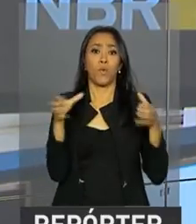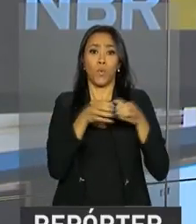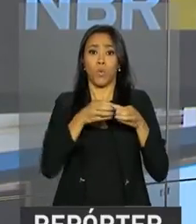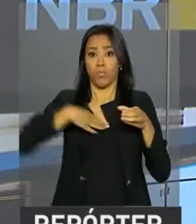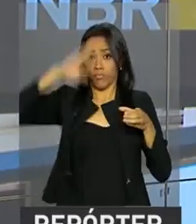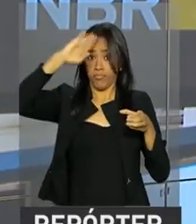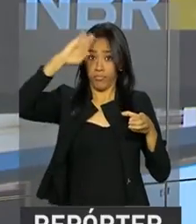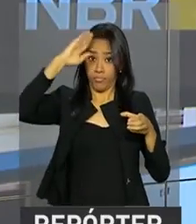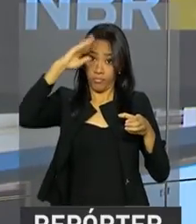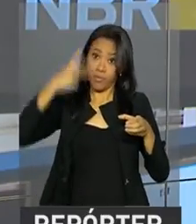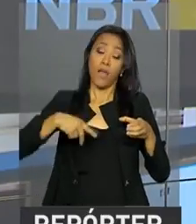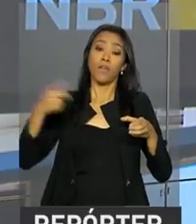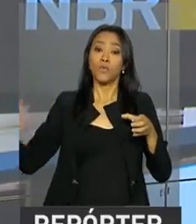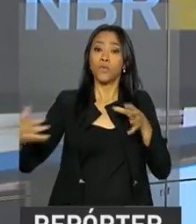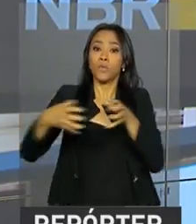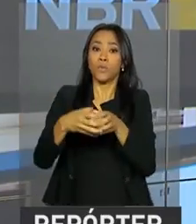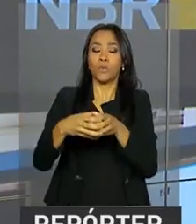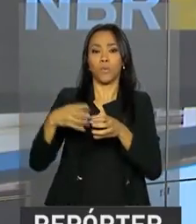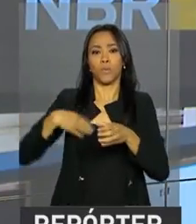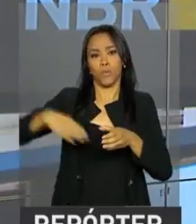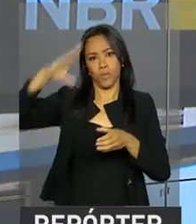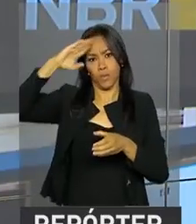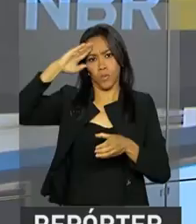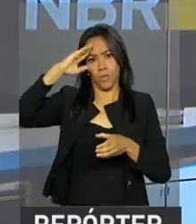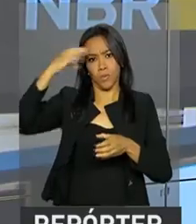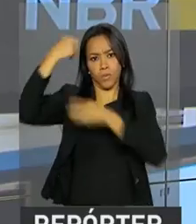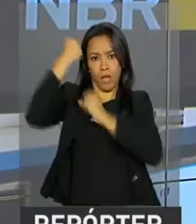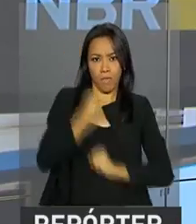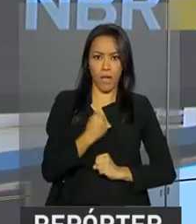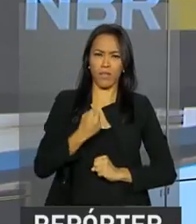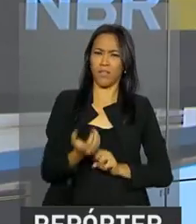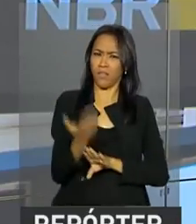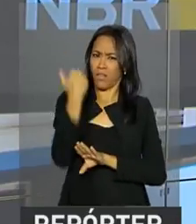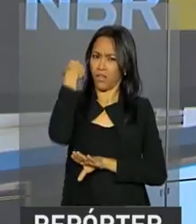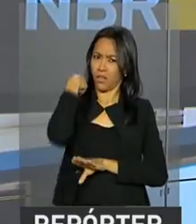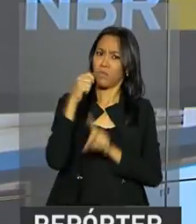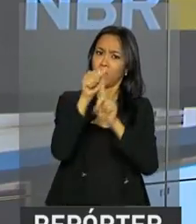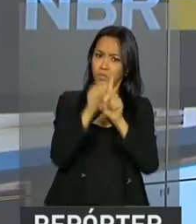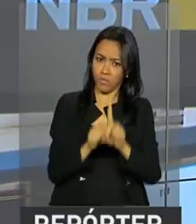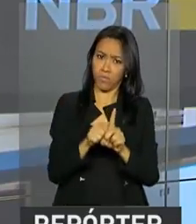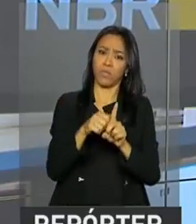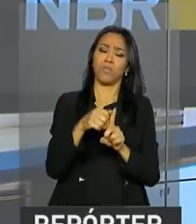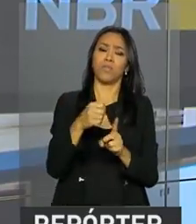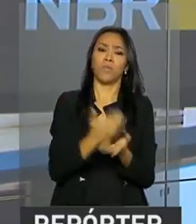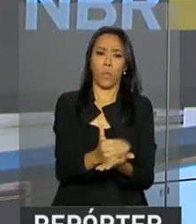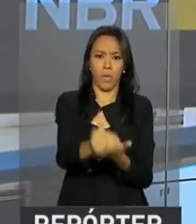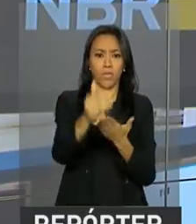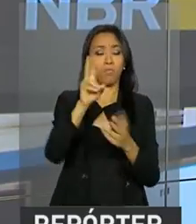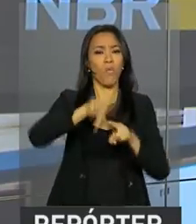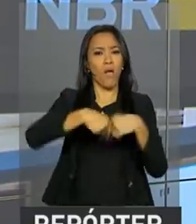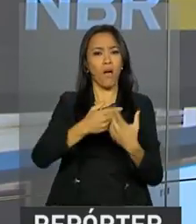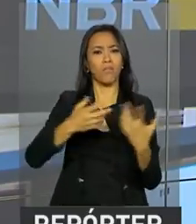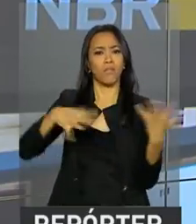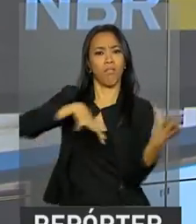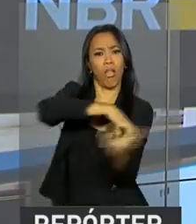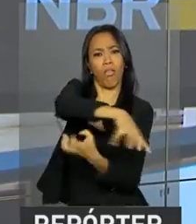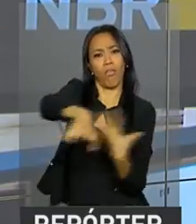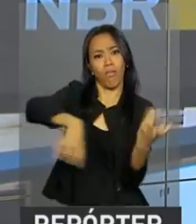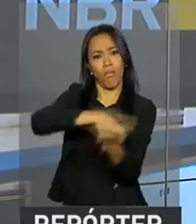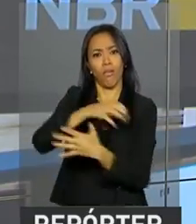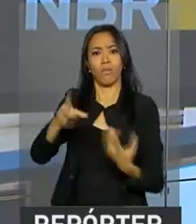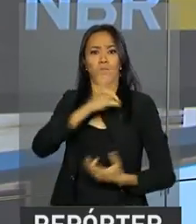conjunto com as forças armadas desde o início do mês por causa da paralisação dos policiais